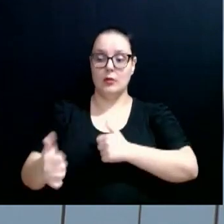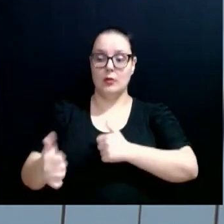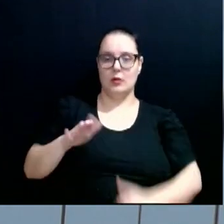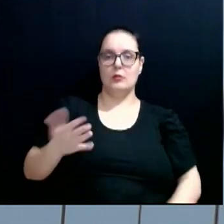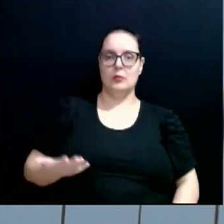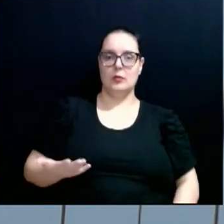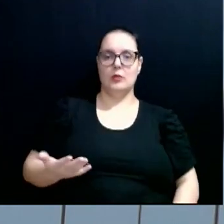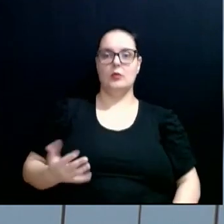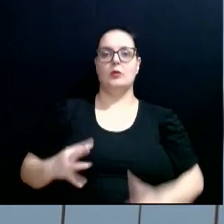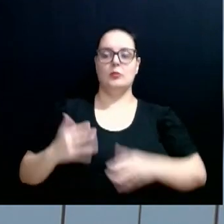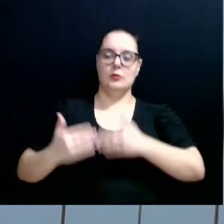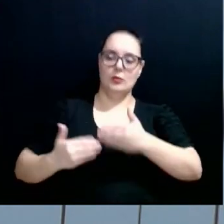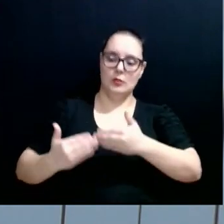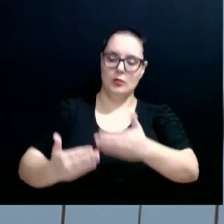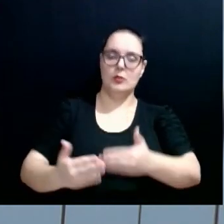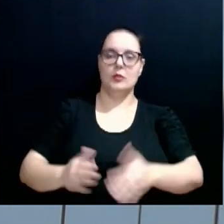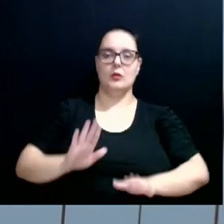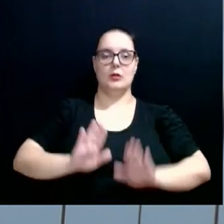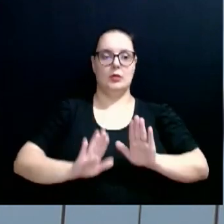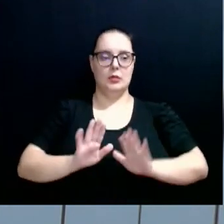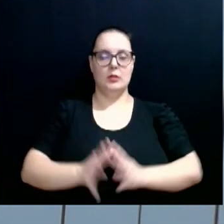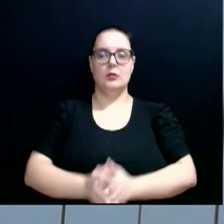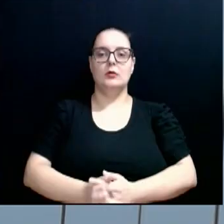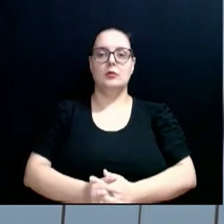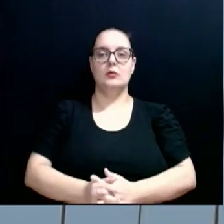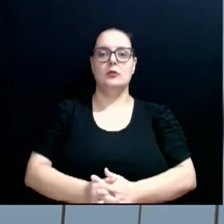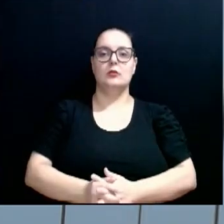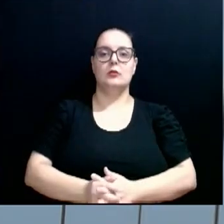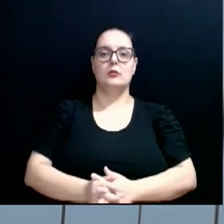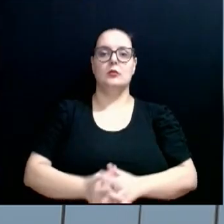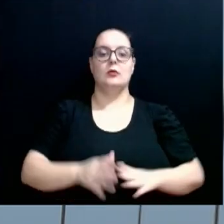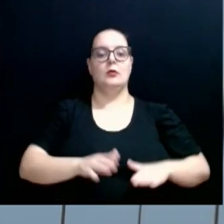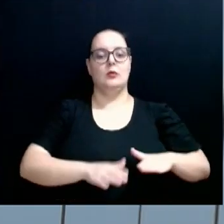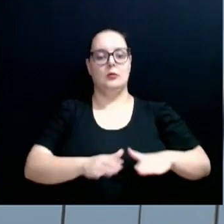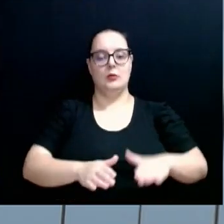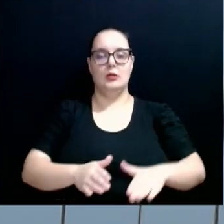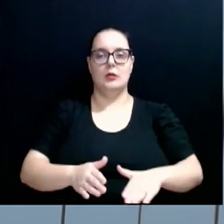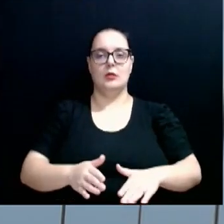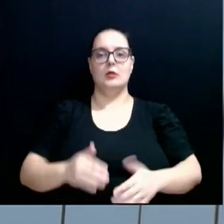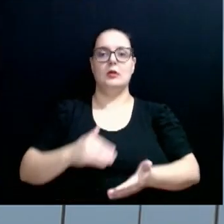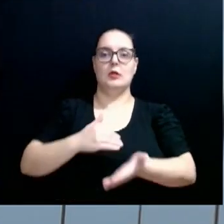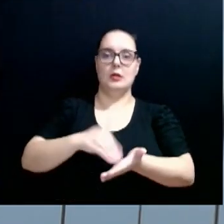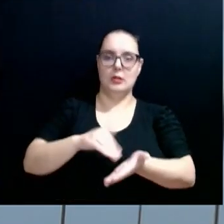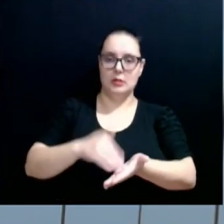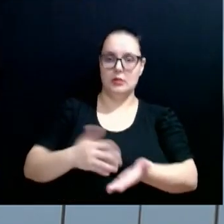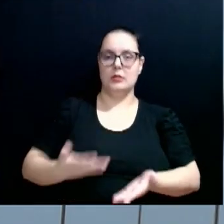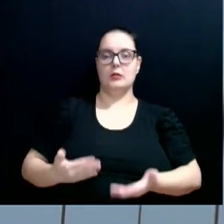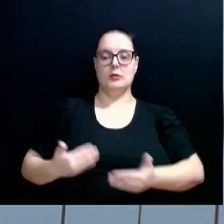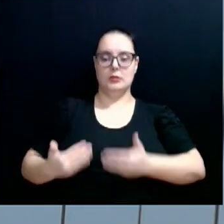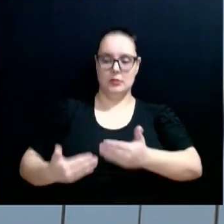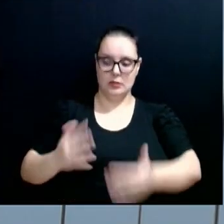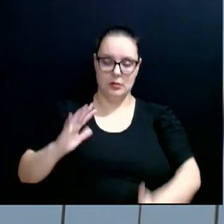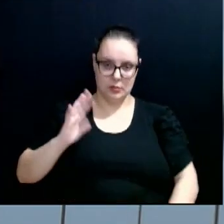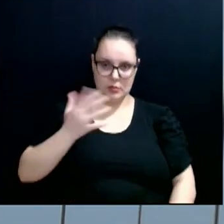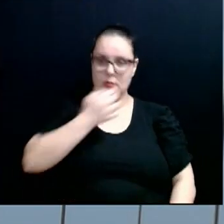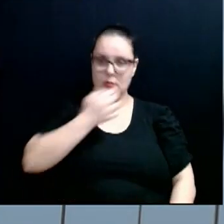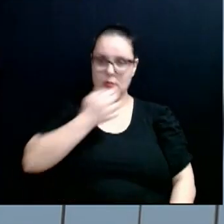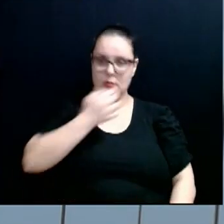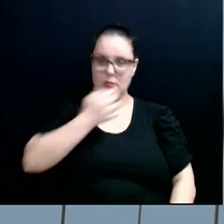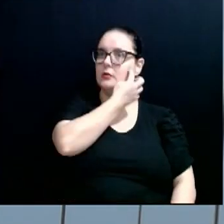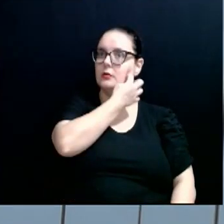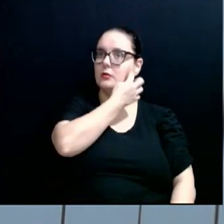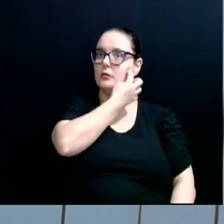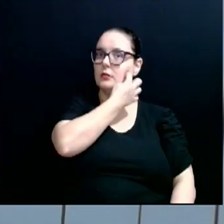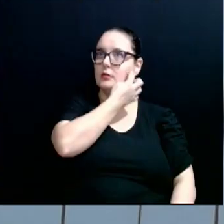dessa licitação. Os passos que a Secretaria de Transporte tem dado, as audiências públicas que